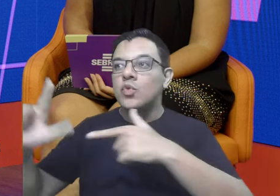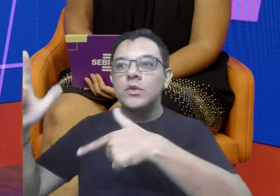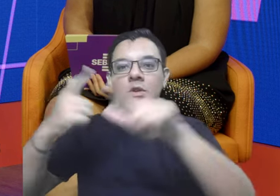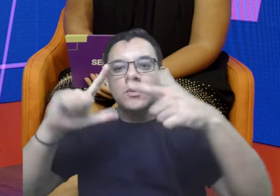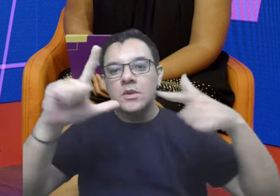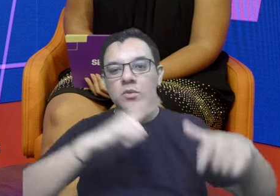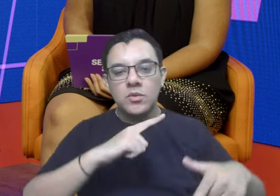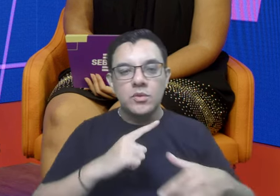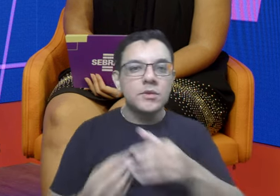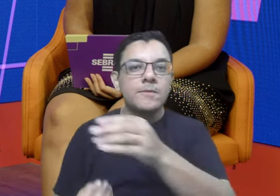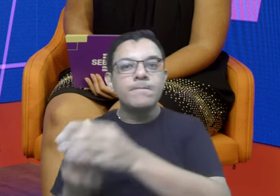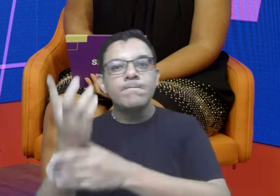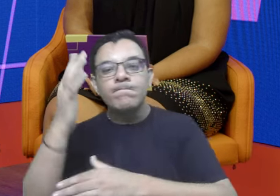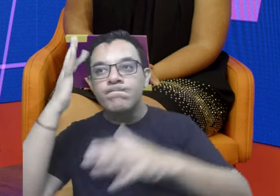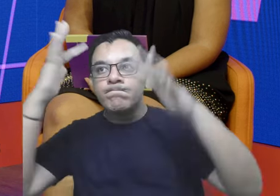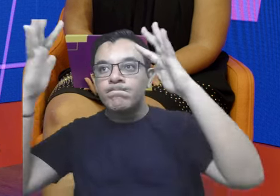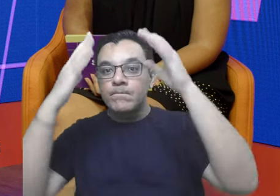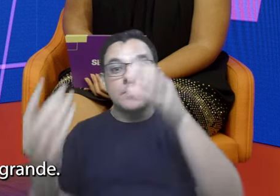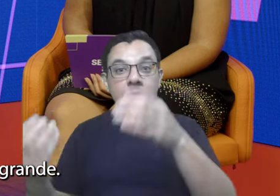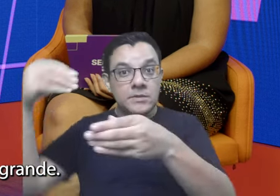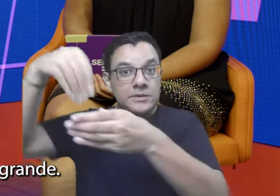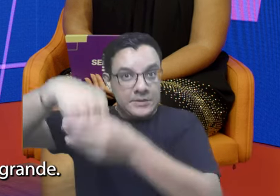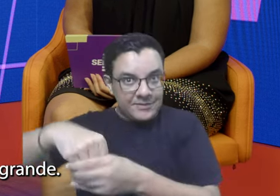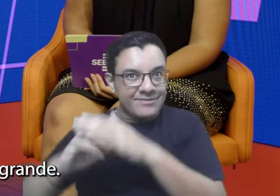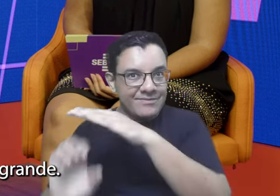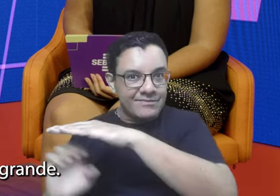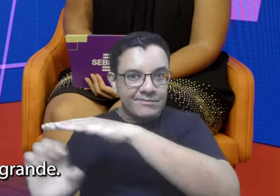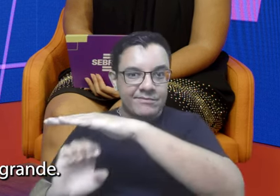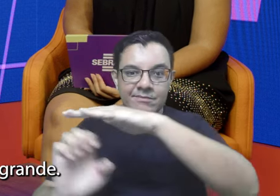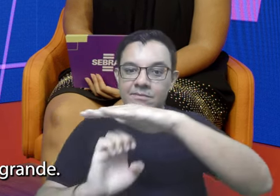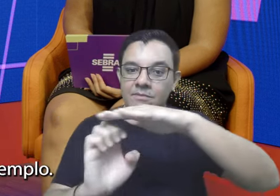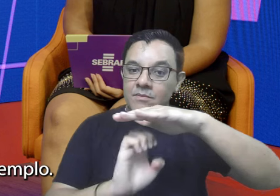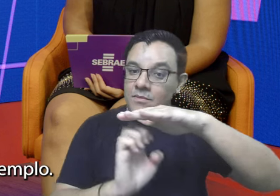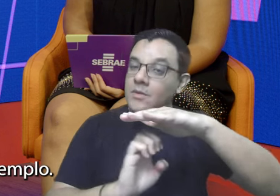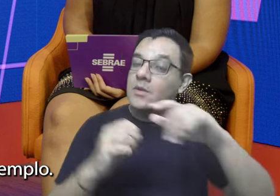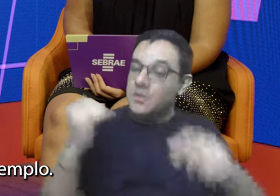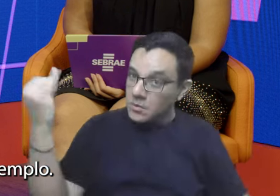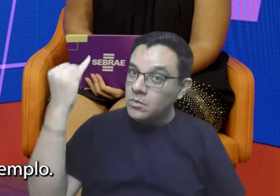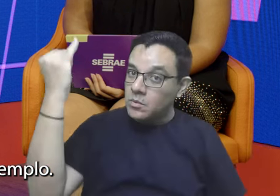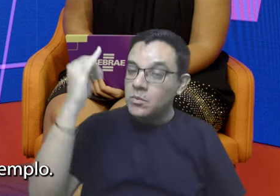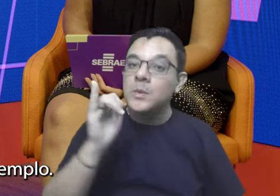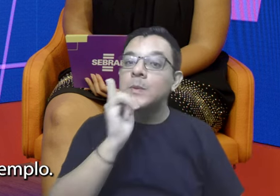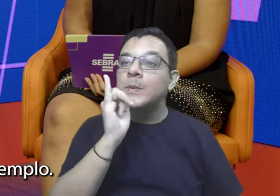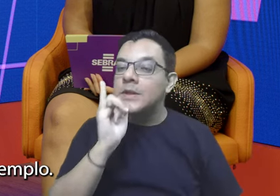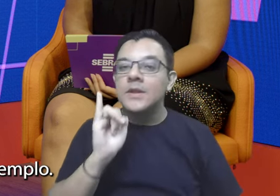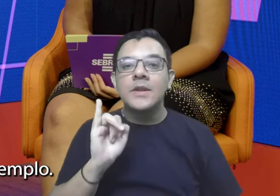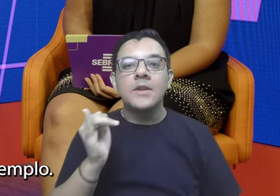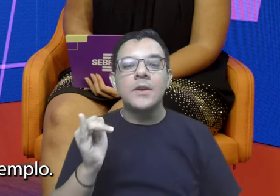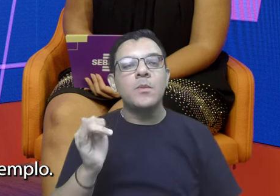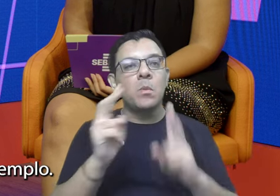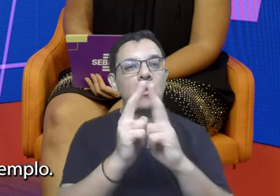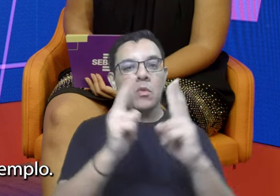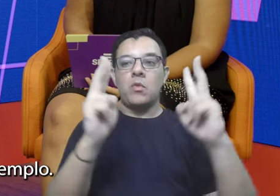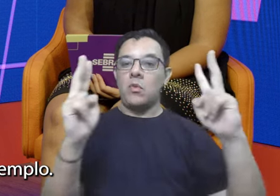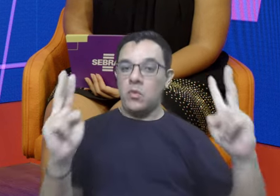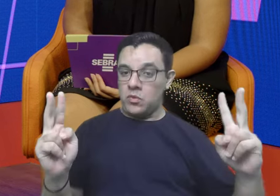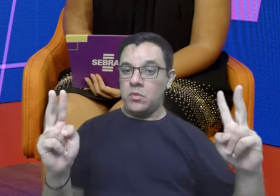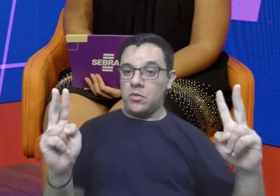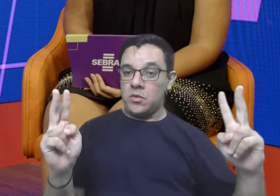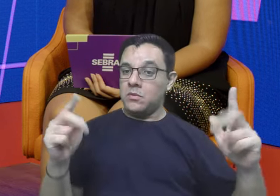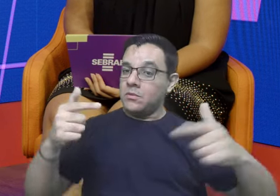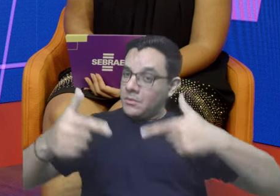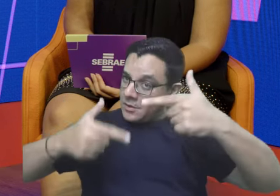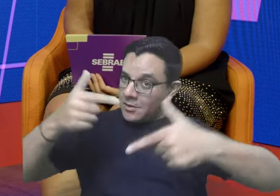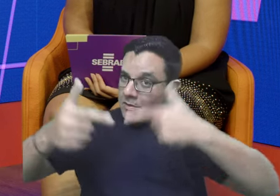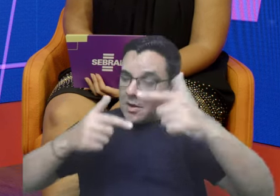iniciativas dentro do setor privado ele tem uma importância muito grande por exemplo políticas de home office por exemplo nós